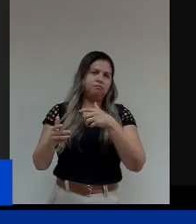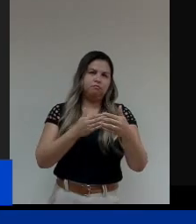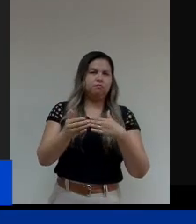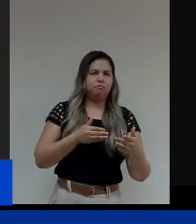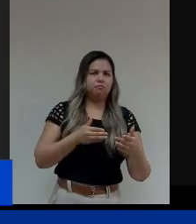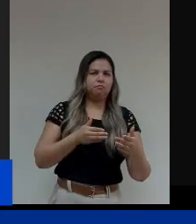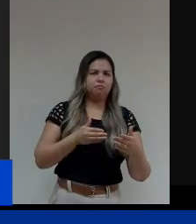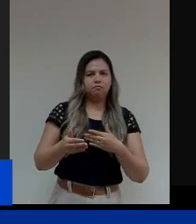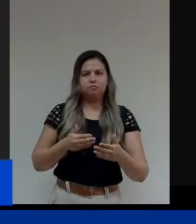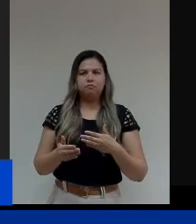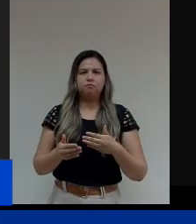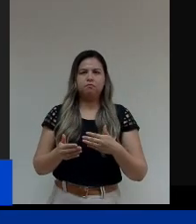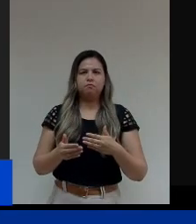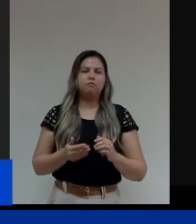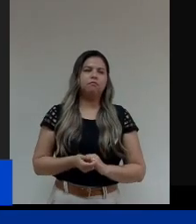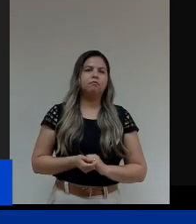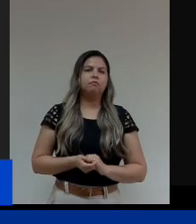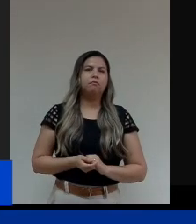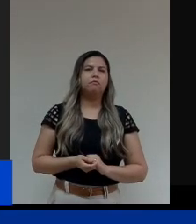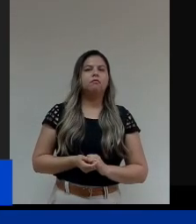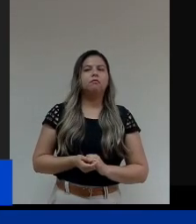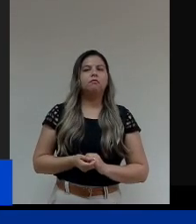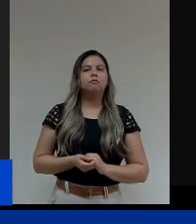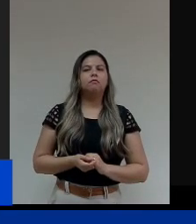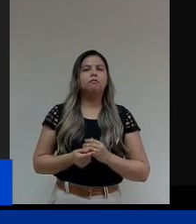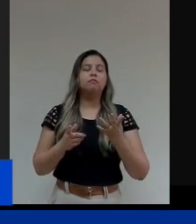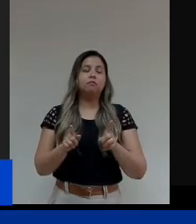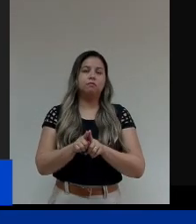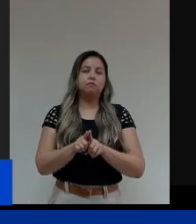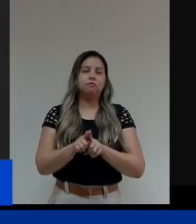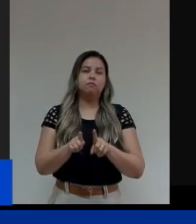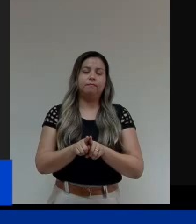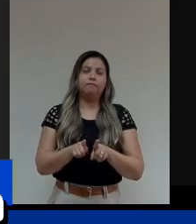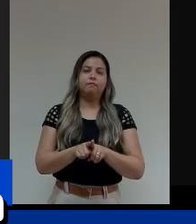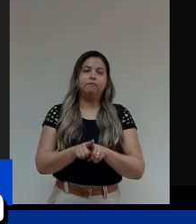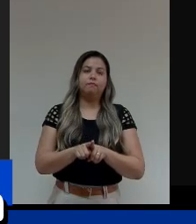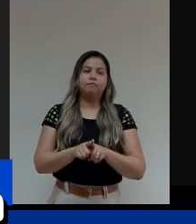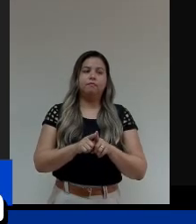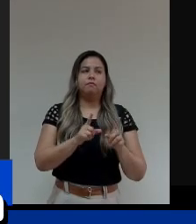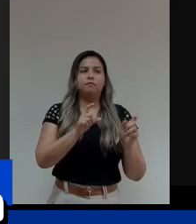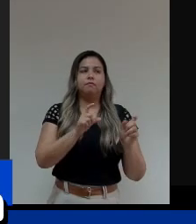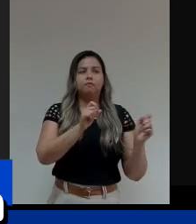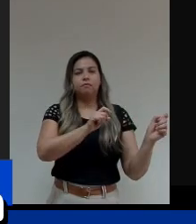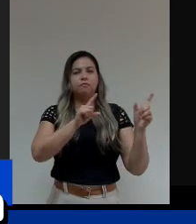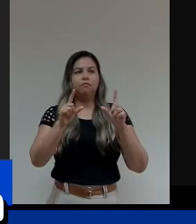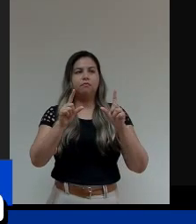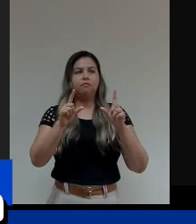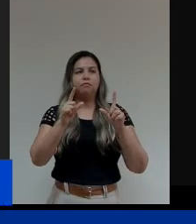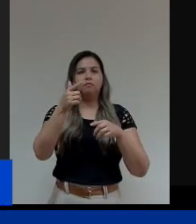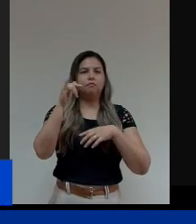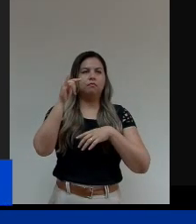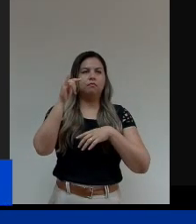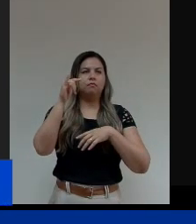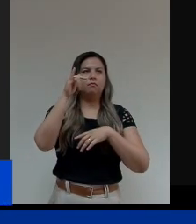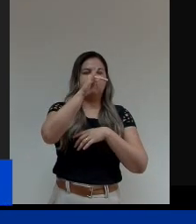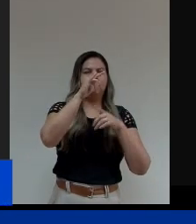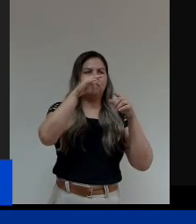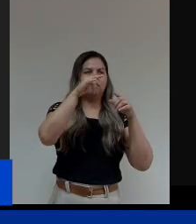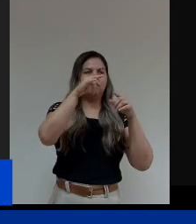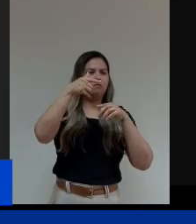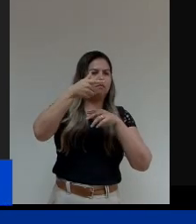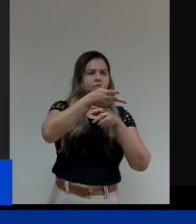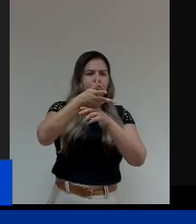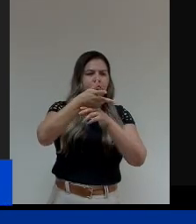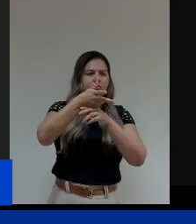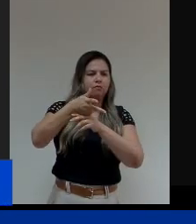pequeno, e ao mesmo tempo que tira a imagem dele, aparece um drone, que é a imagem do drone, filmando